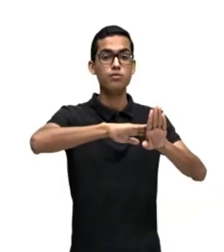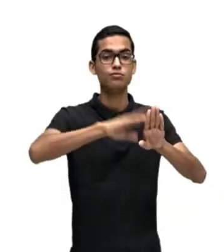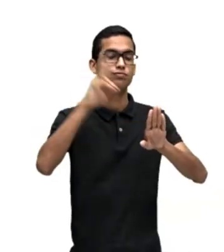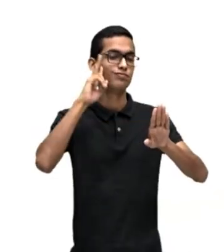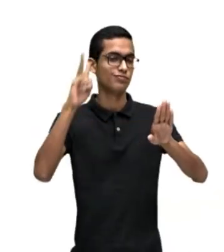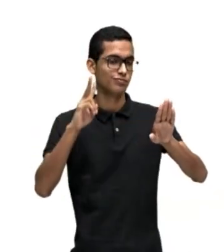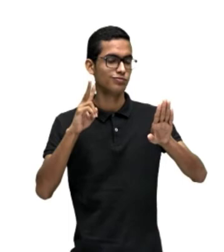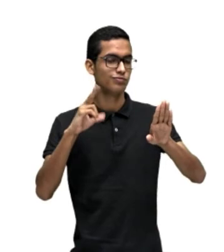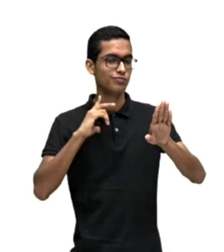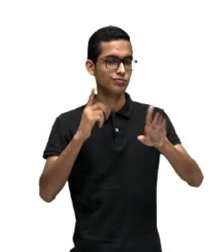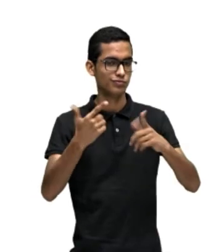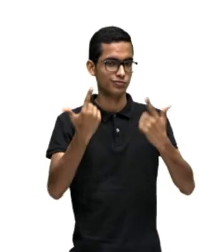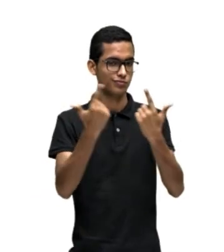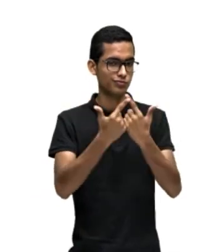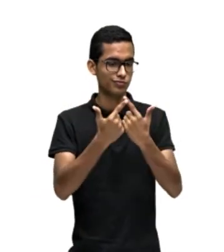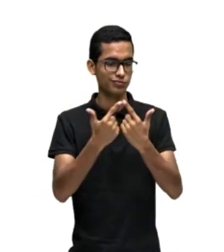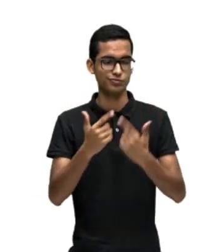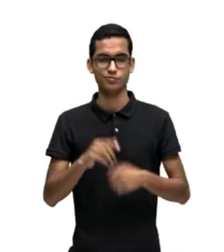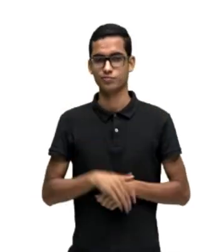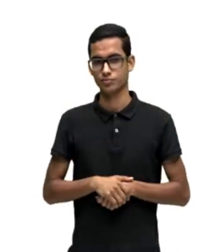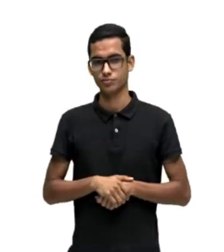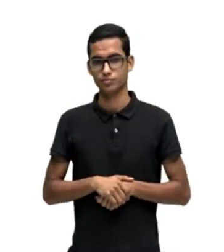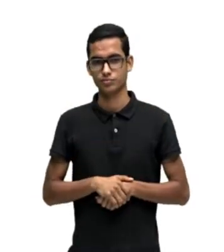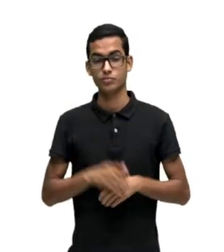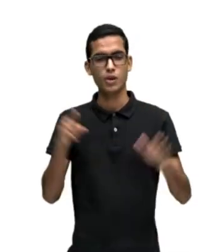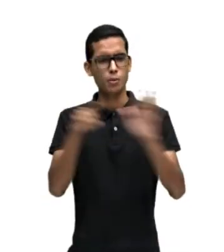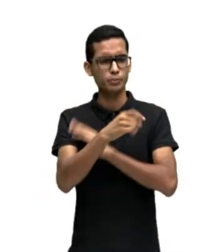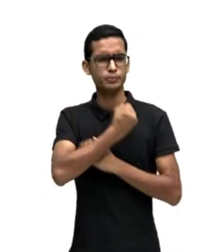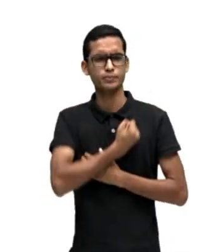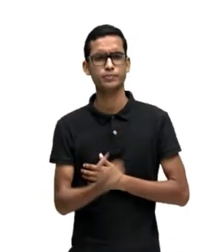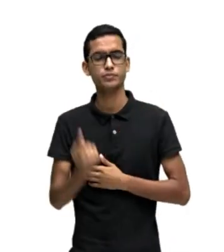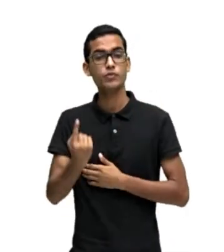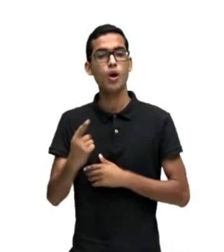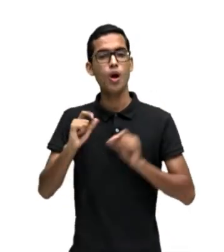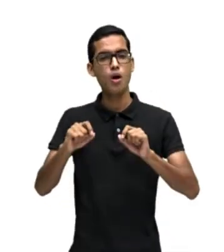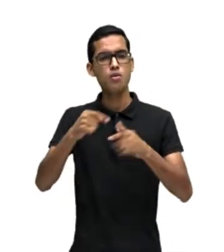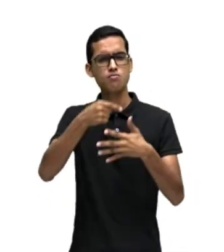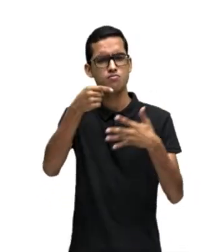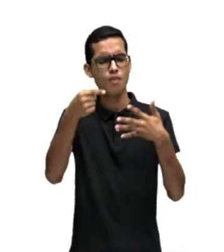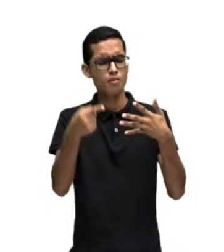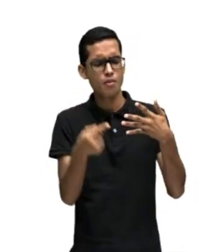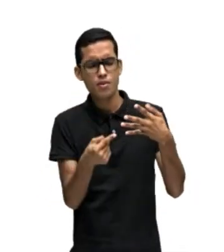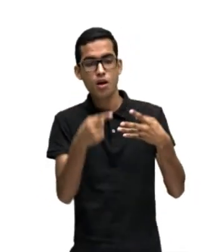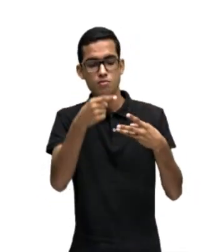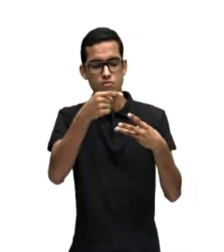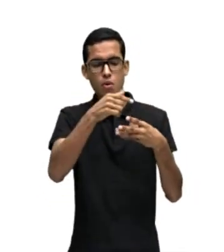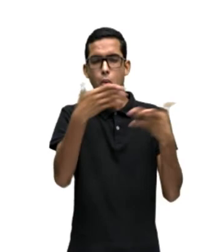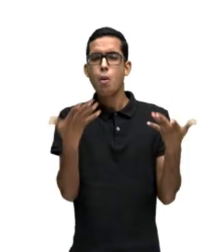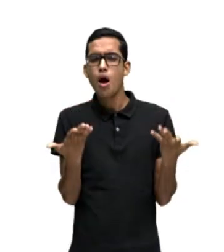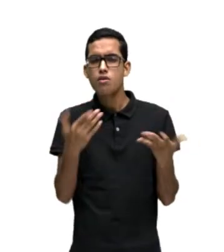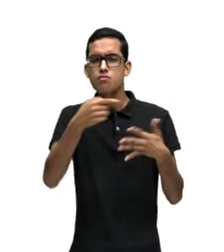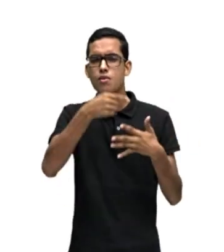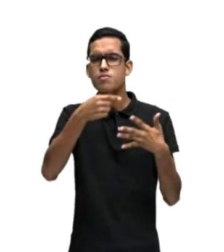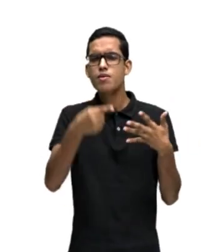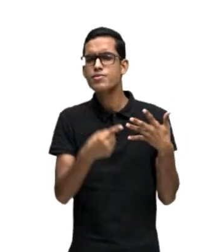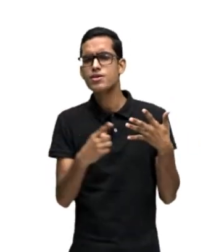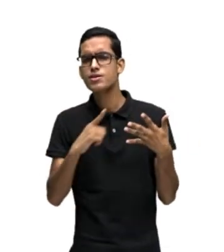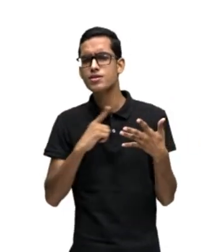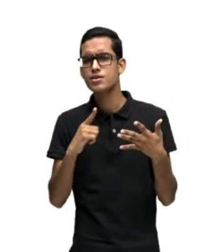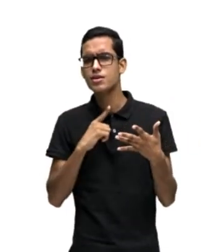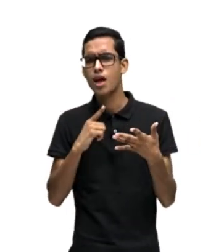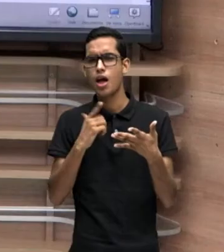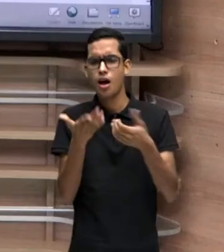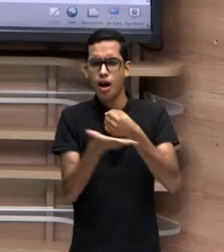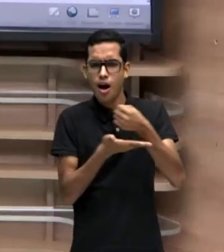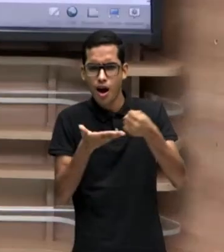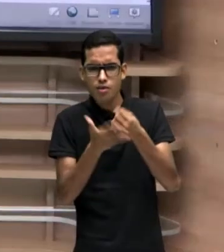primeira questão? A primeira questão era quais os elementos compõem a tríade do teatro? Vocês lembram